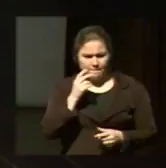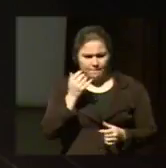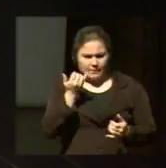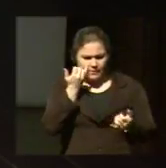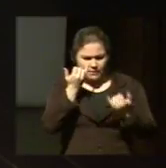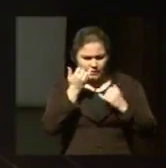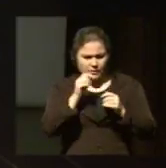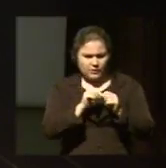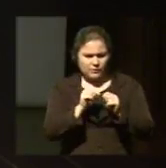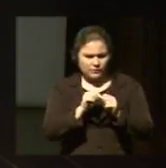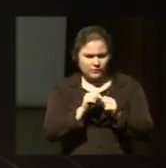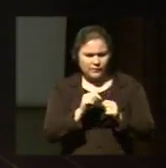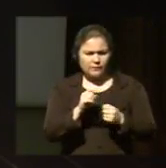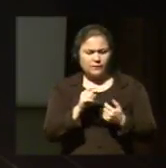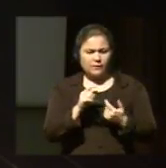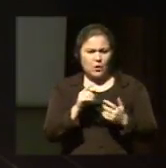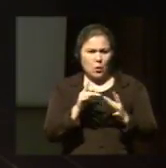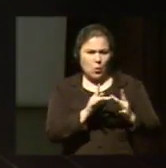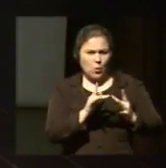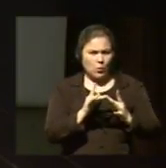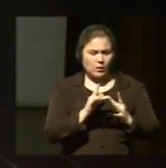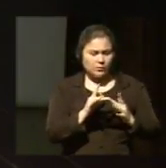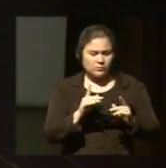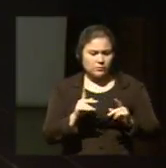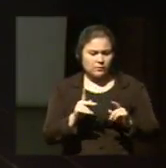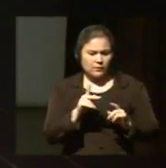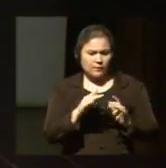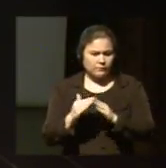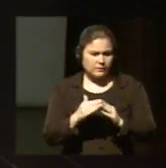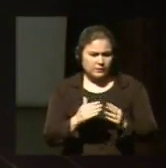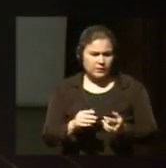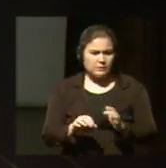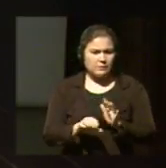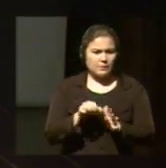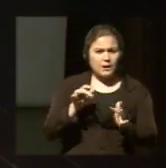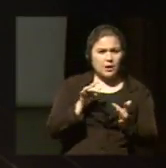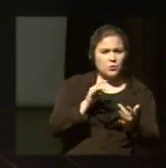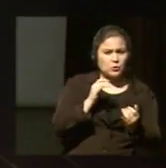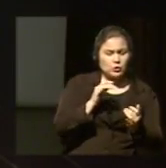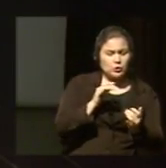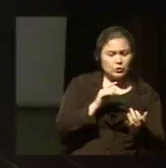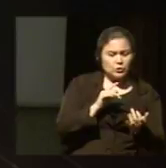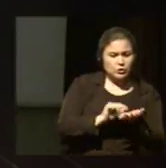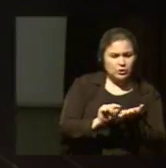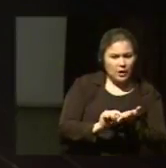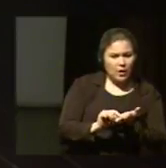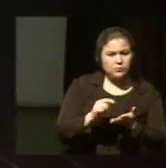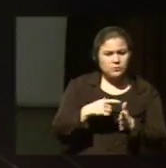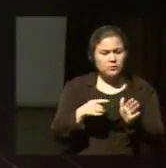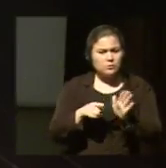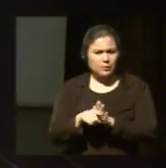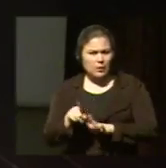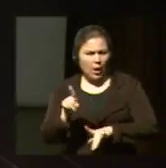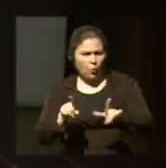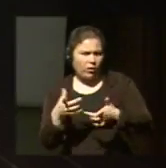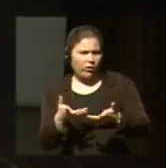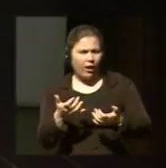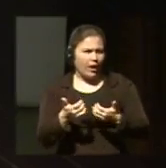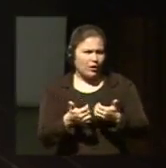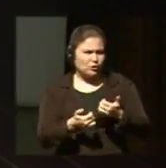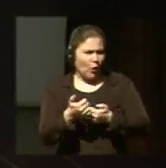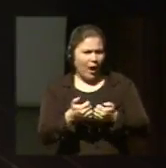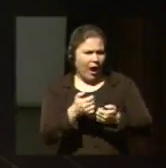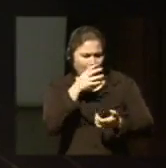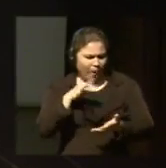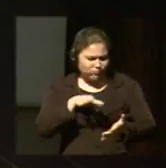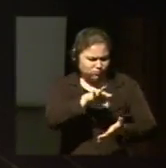fazem os contato com a vizinhança, primeiro digital em parte. A gente pergunta, alguém quer jogar xadrez